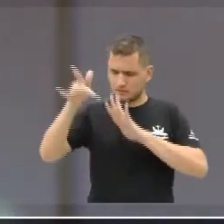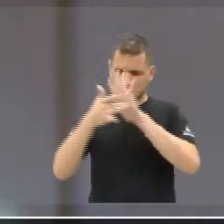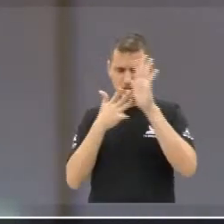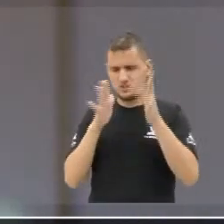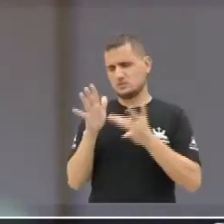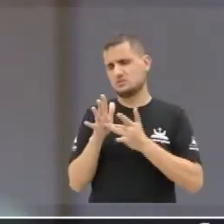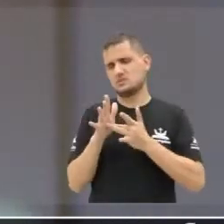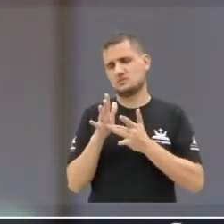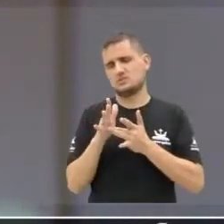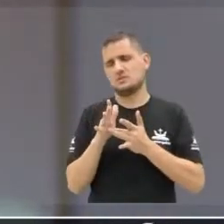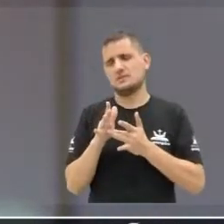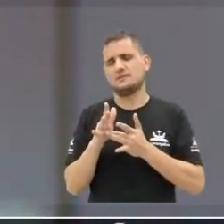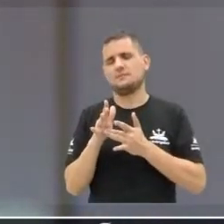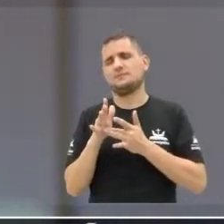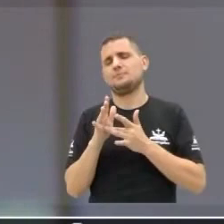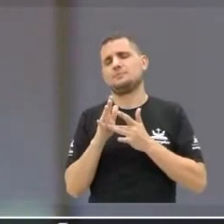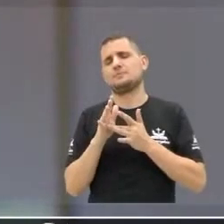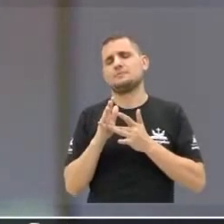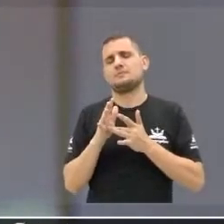Você está recebendo agora